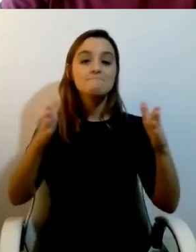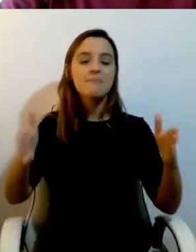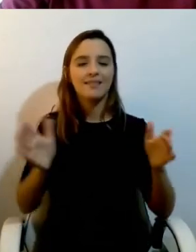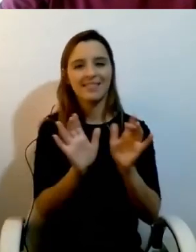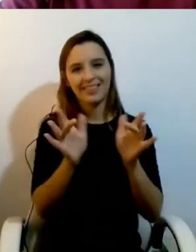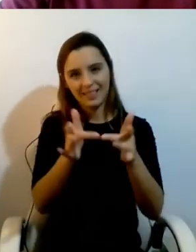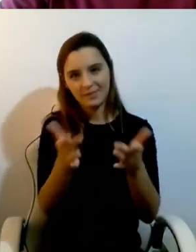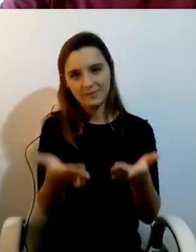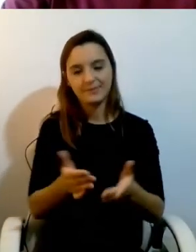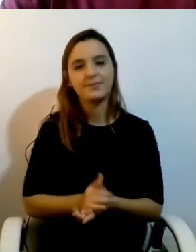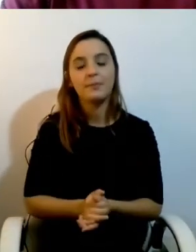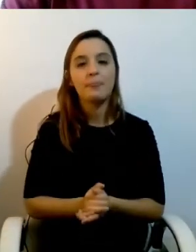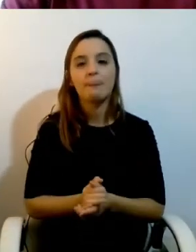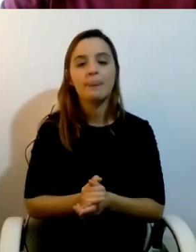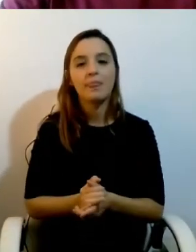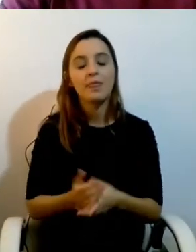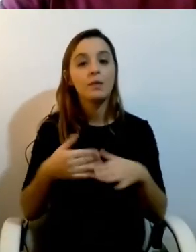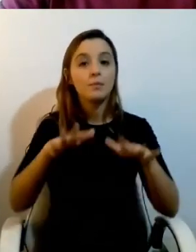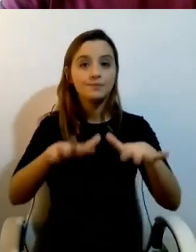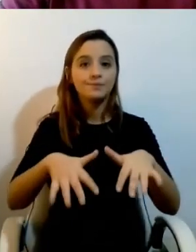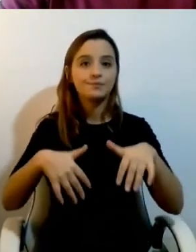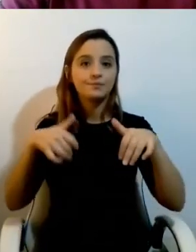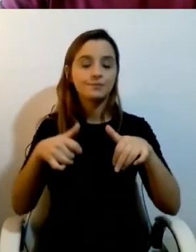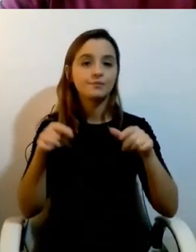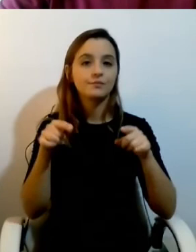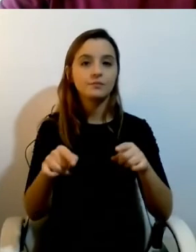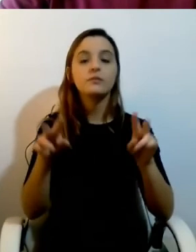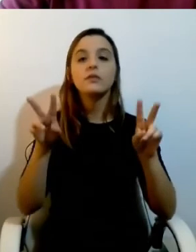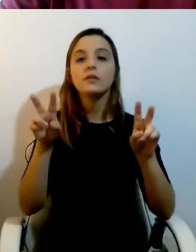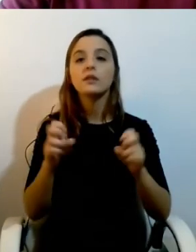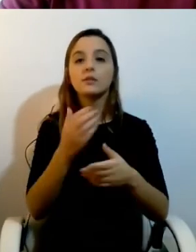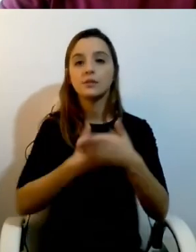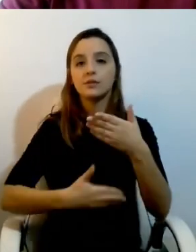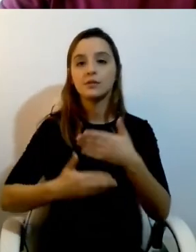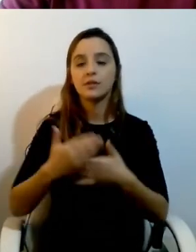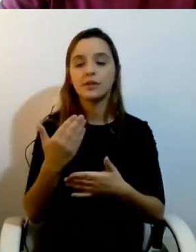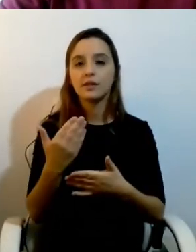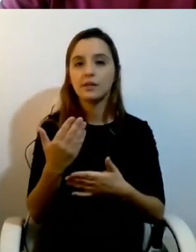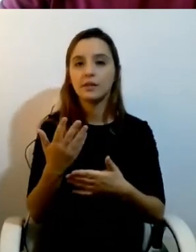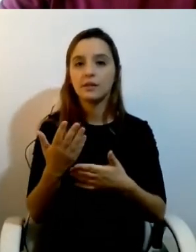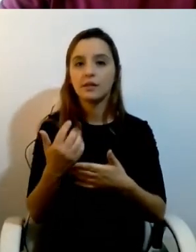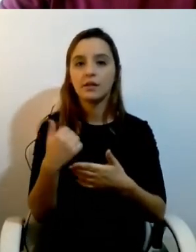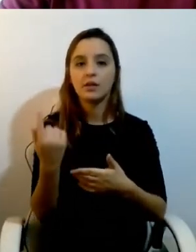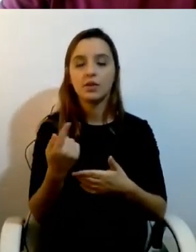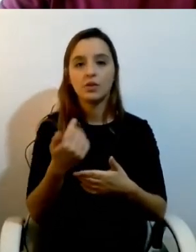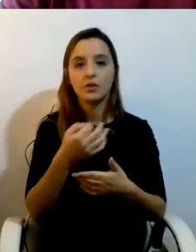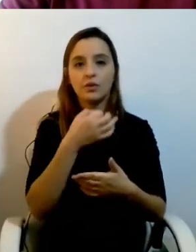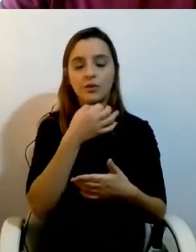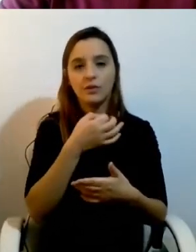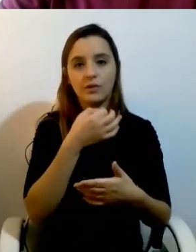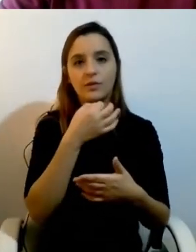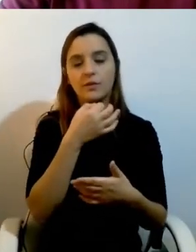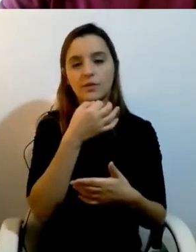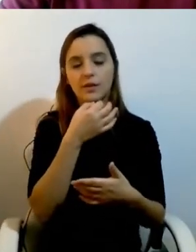que, embora o título deste bloco seja Ciência e Vida Independente em Portugal, vamos falar essencialmente da assistência